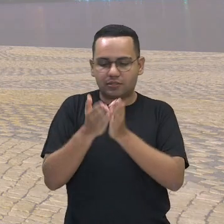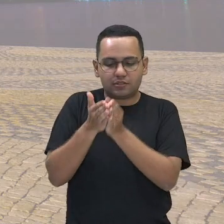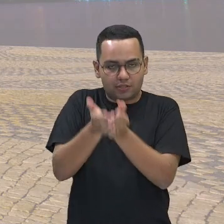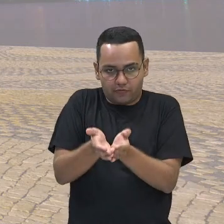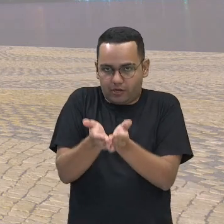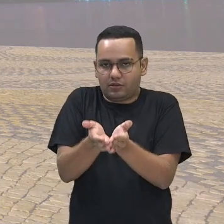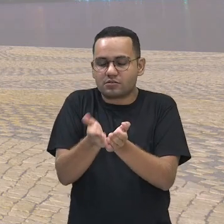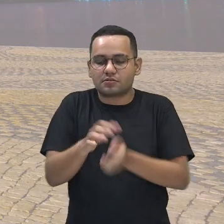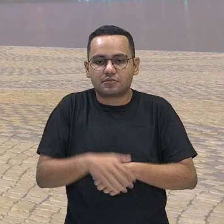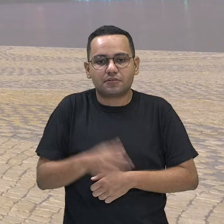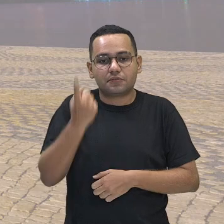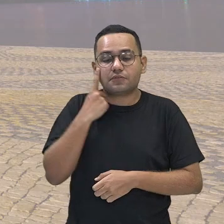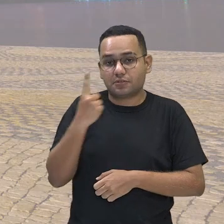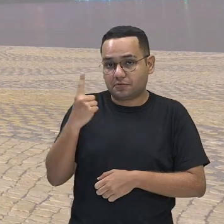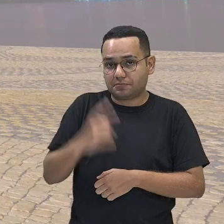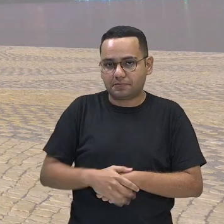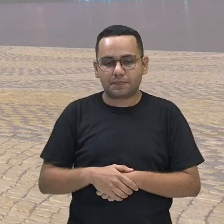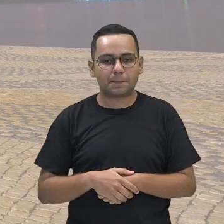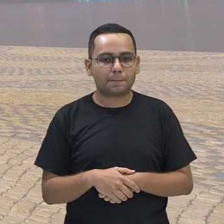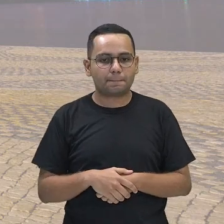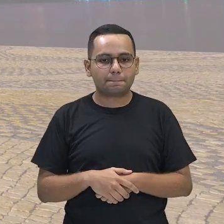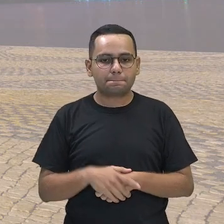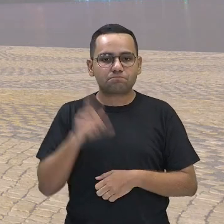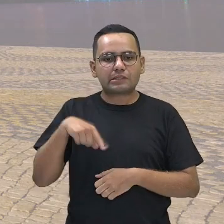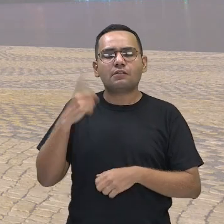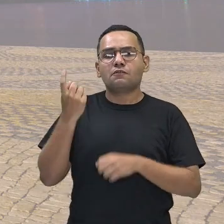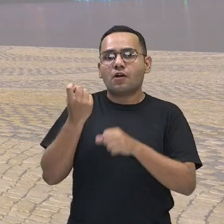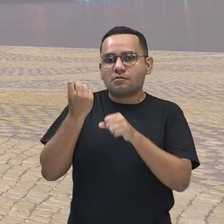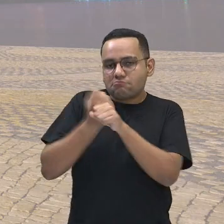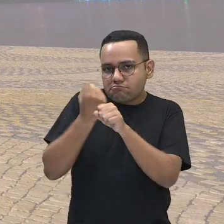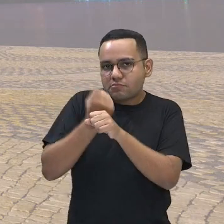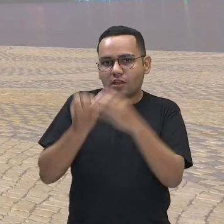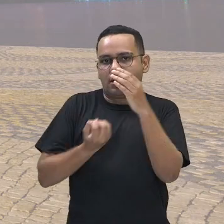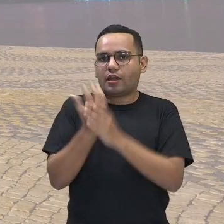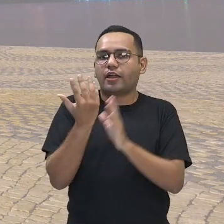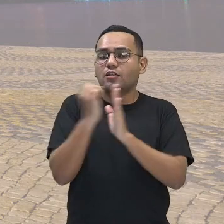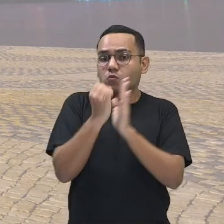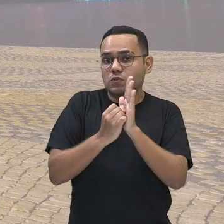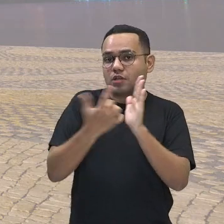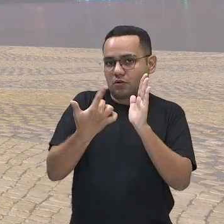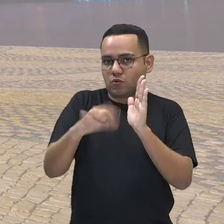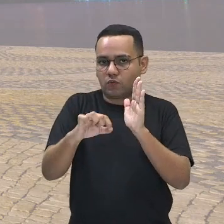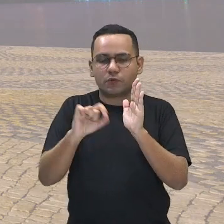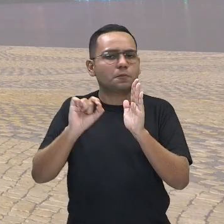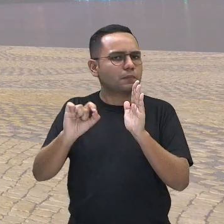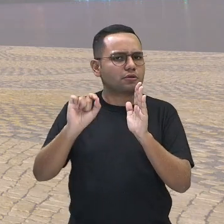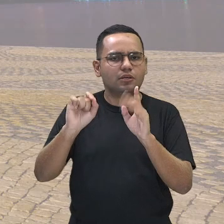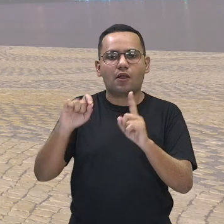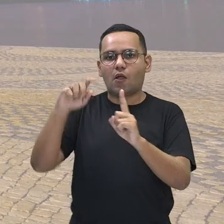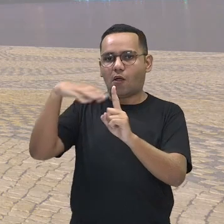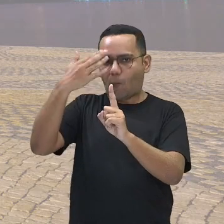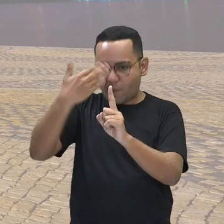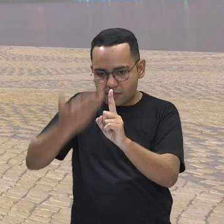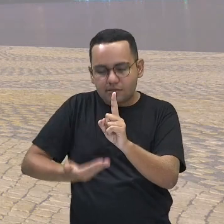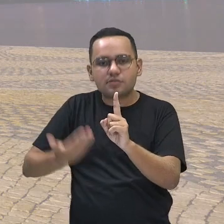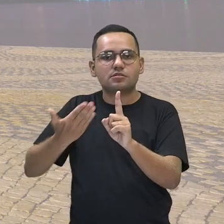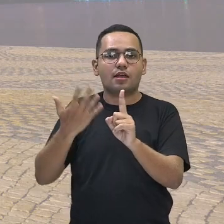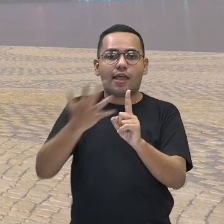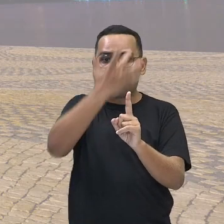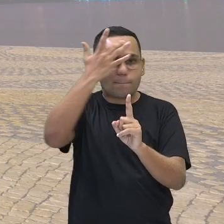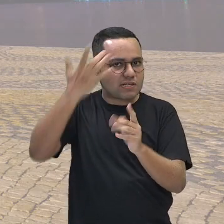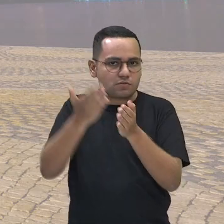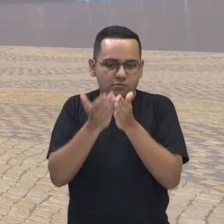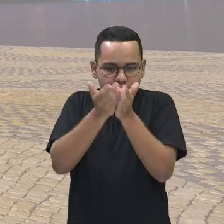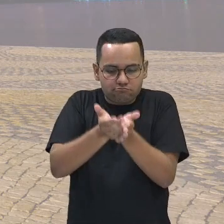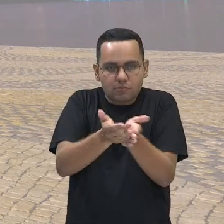monumento que vocês estão vendo aqui, ele foi construído no século XX para homenagear os feitos dos navegadores que conquistaram